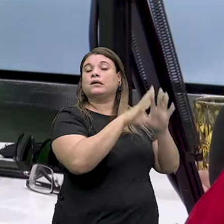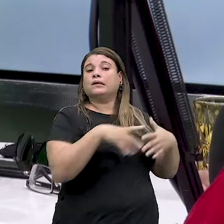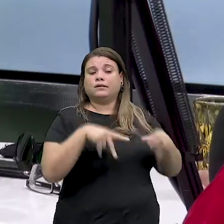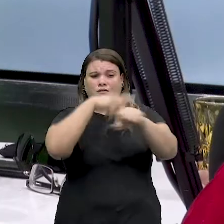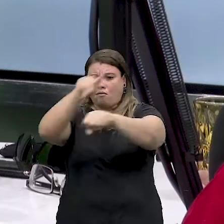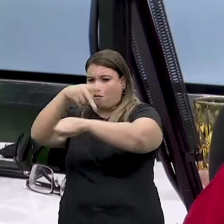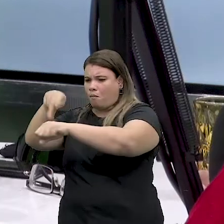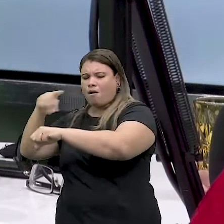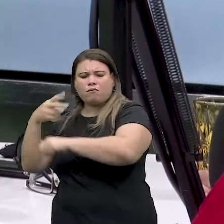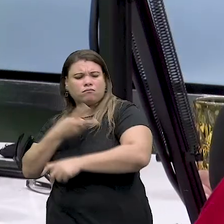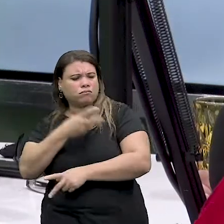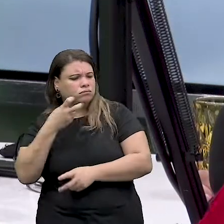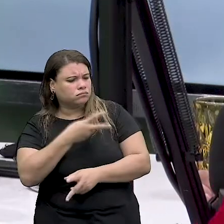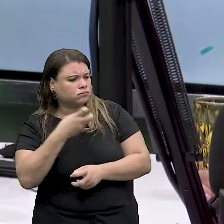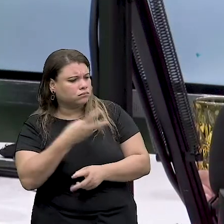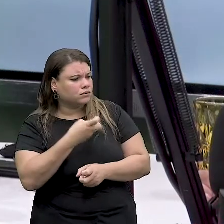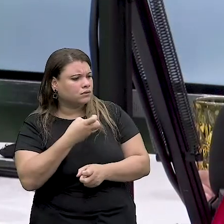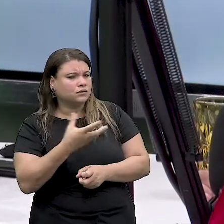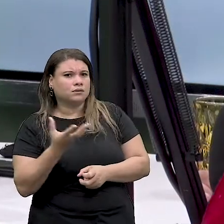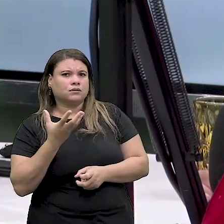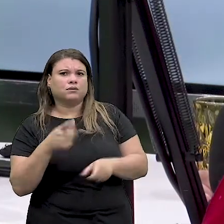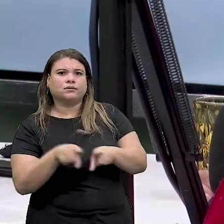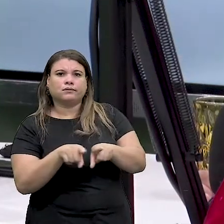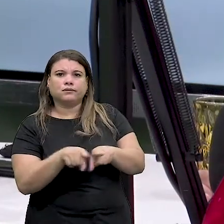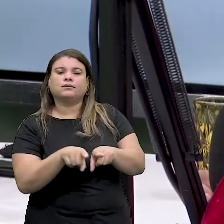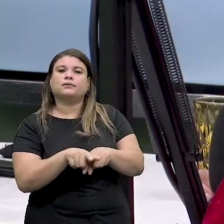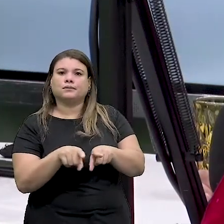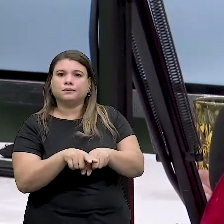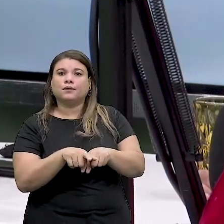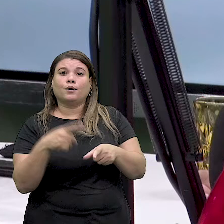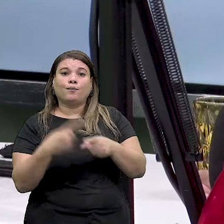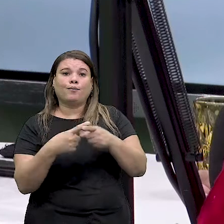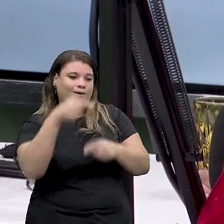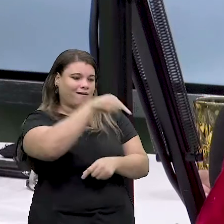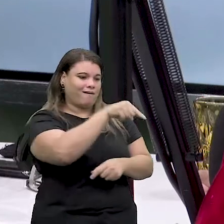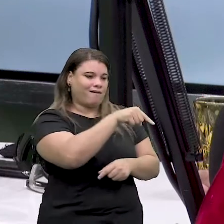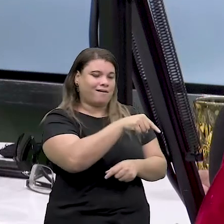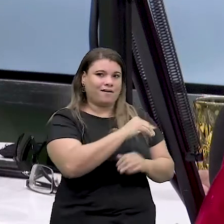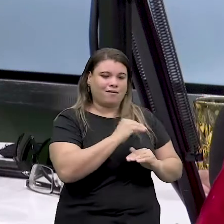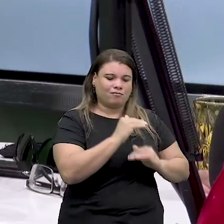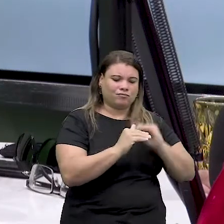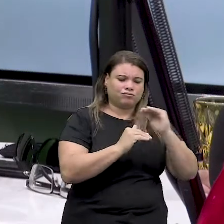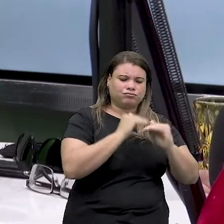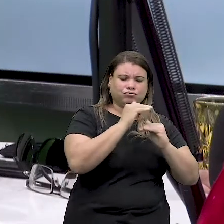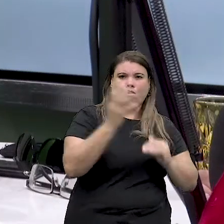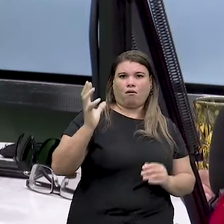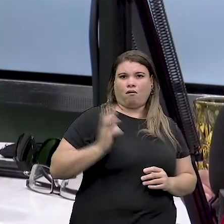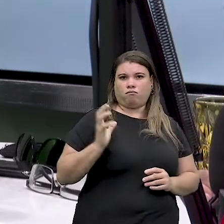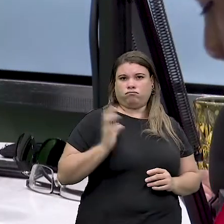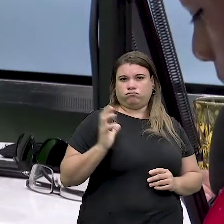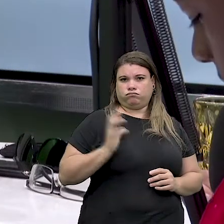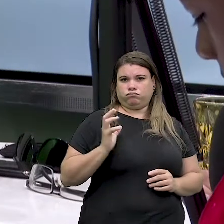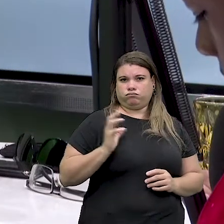enriqueciam, né? Principalmente aquelas detentoras do comércio. E para as nações também que dependiam das mercadorias, também era interessante, porque